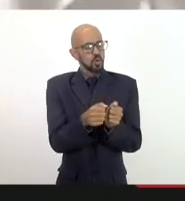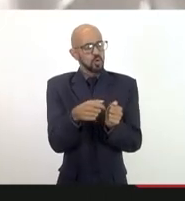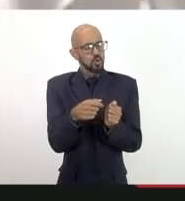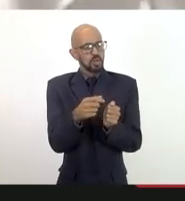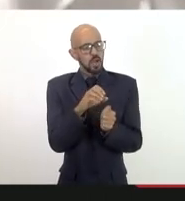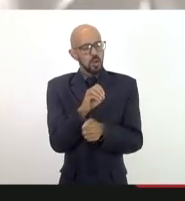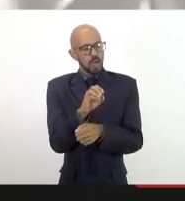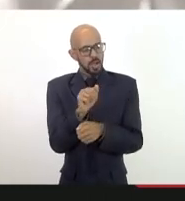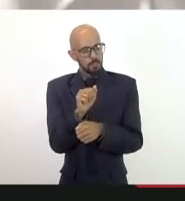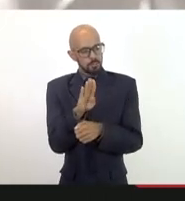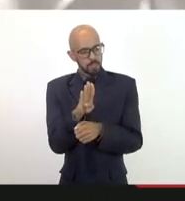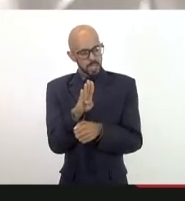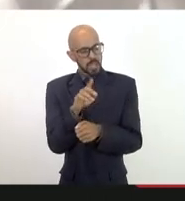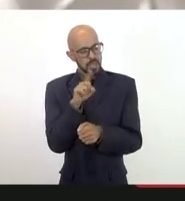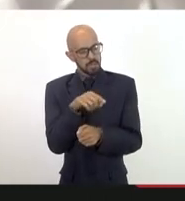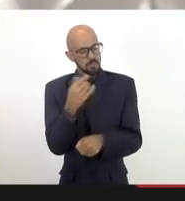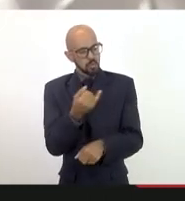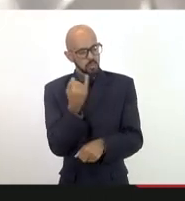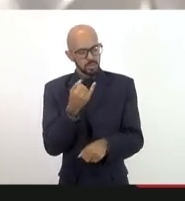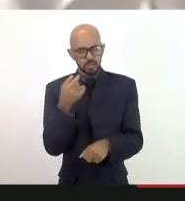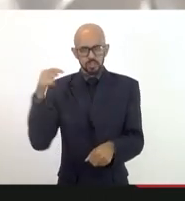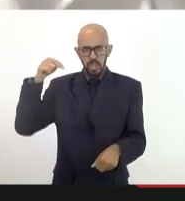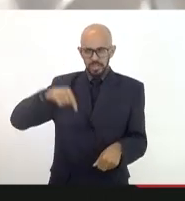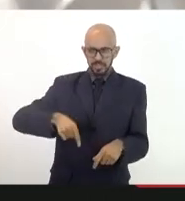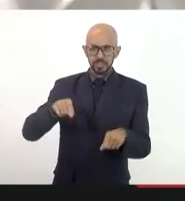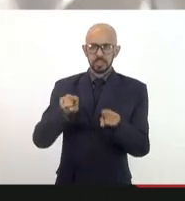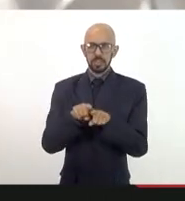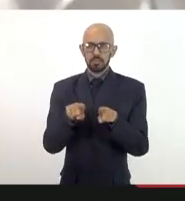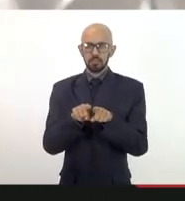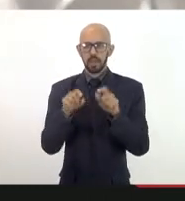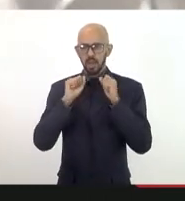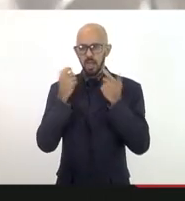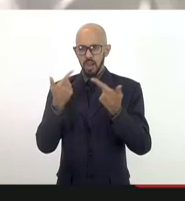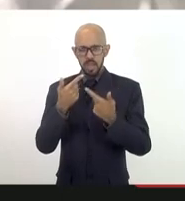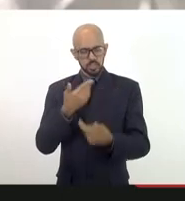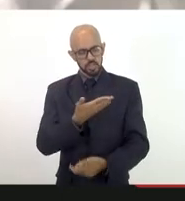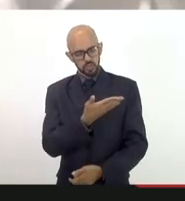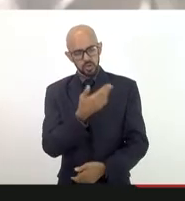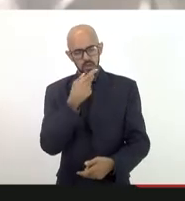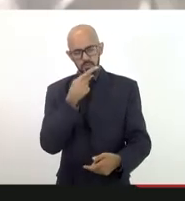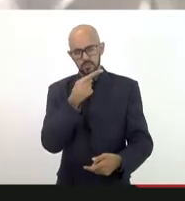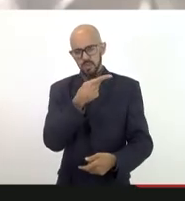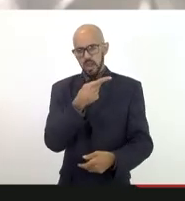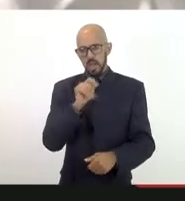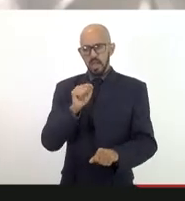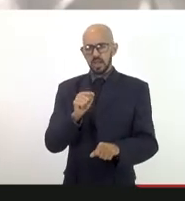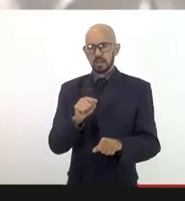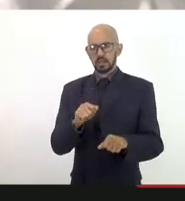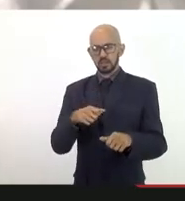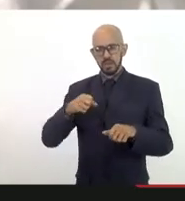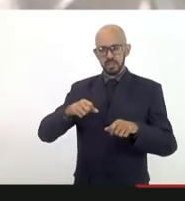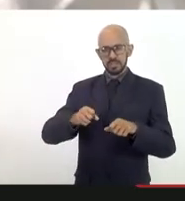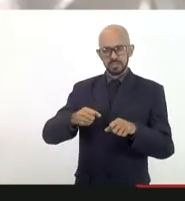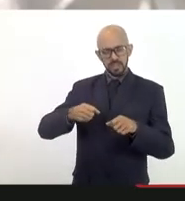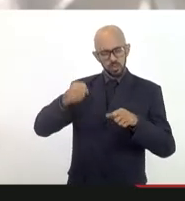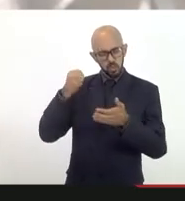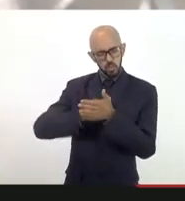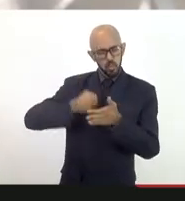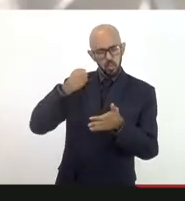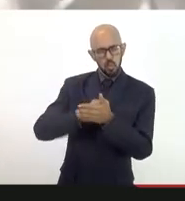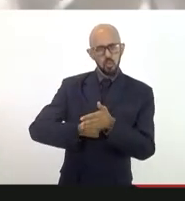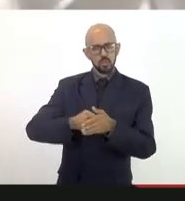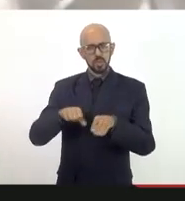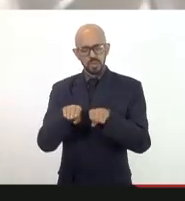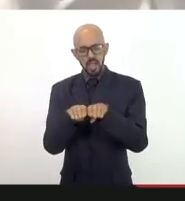essa defesa, né, da igualdade, da equidade tão fundamental